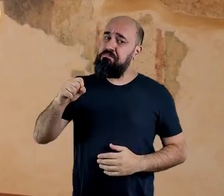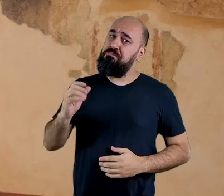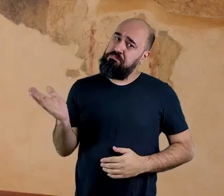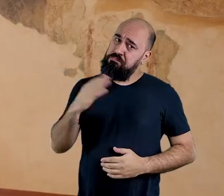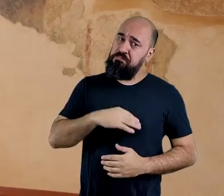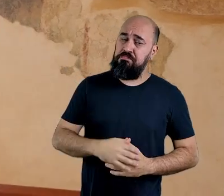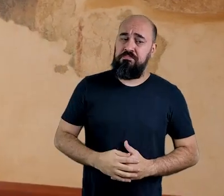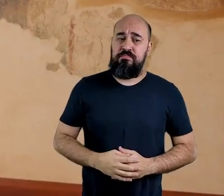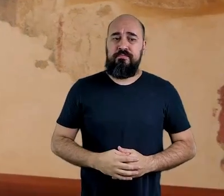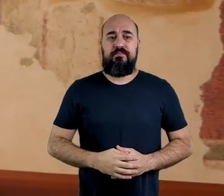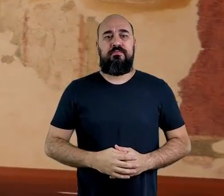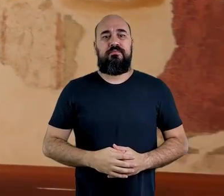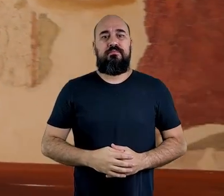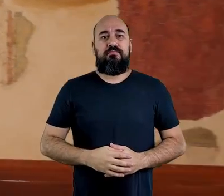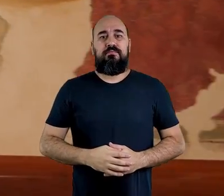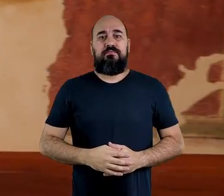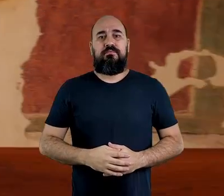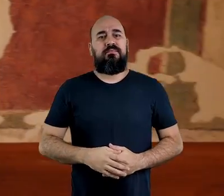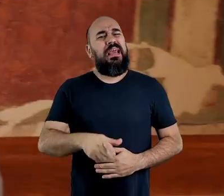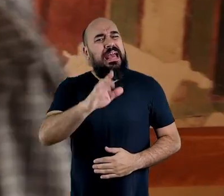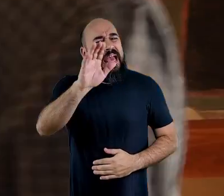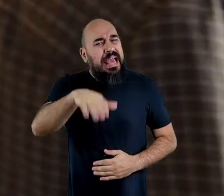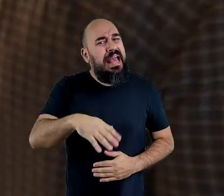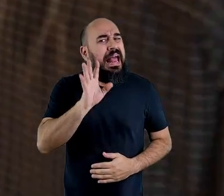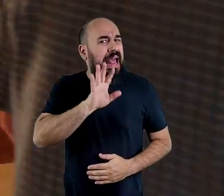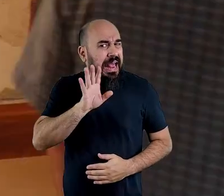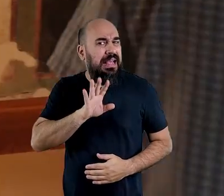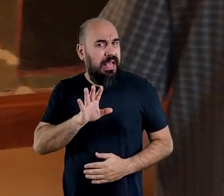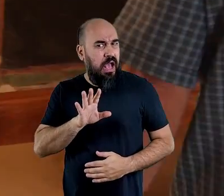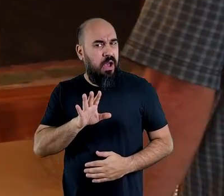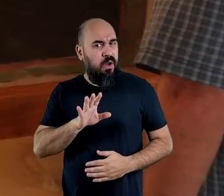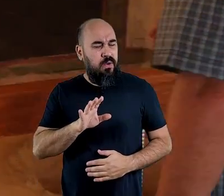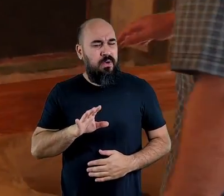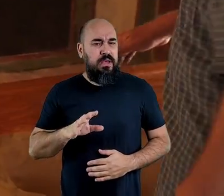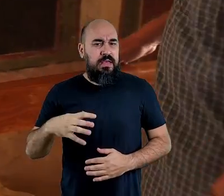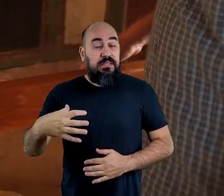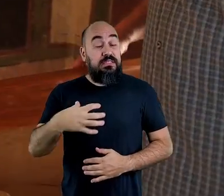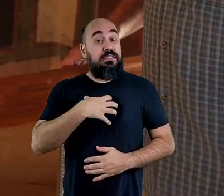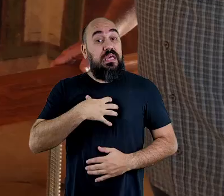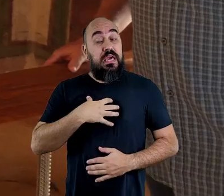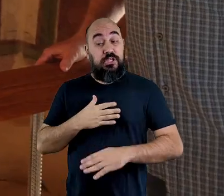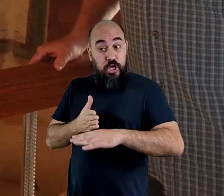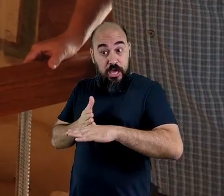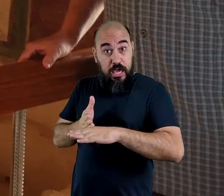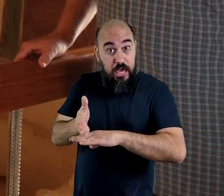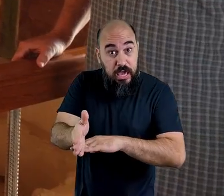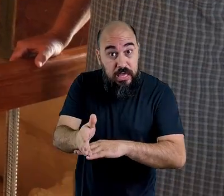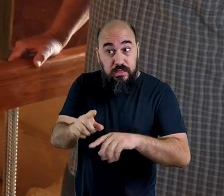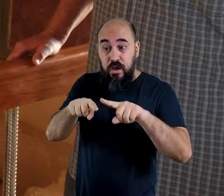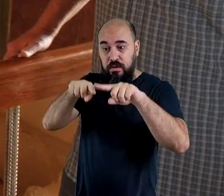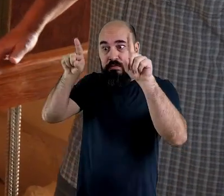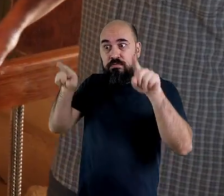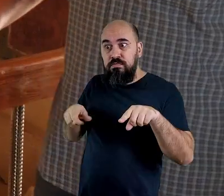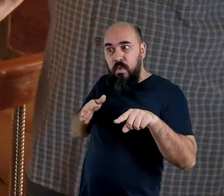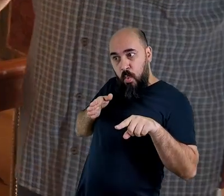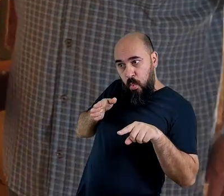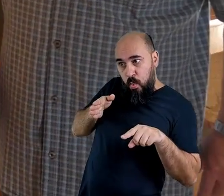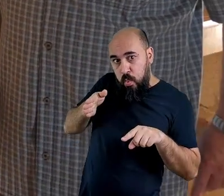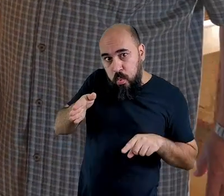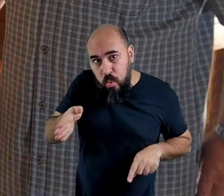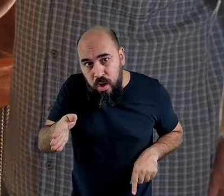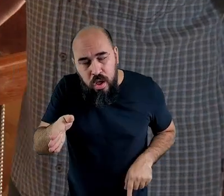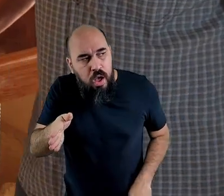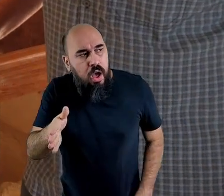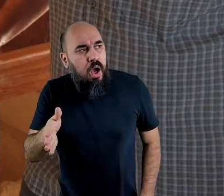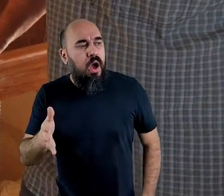gente sente quando entra aqui nesse lugar que o Yehuda está nos trazendo é que o clima muda aqui dentro. Gente, lá fora está